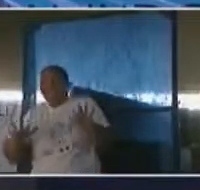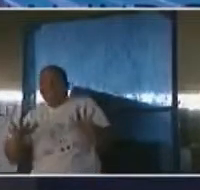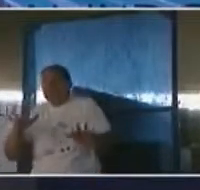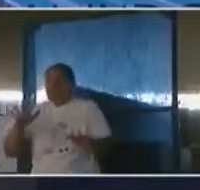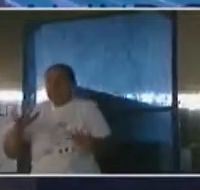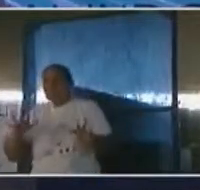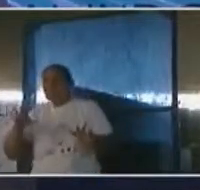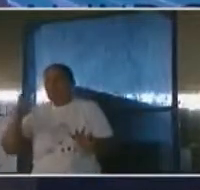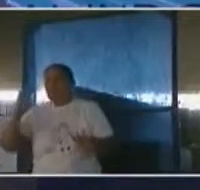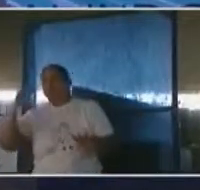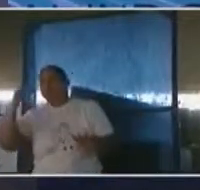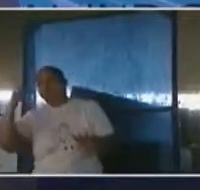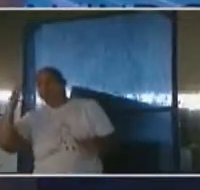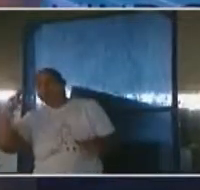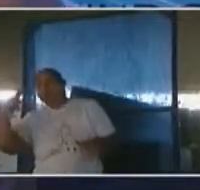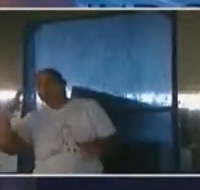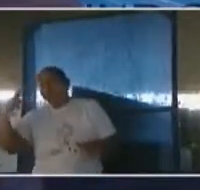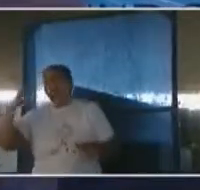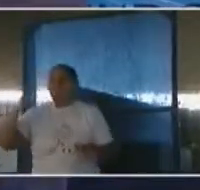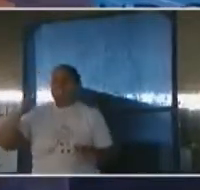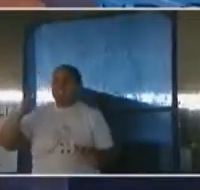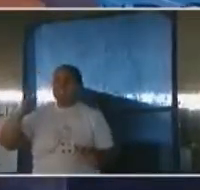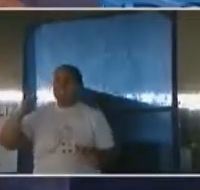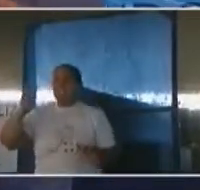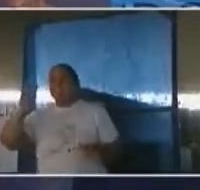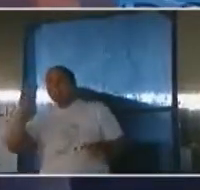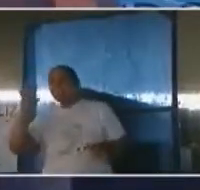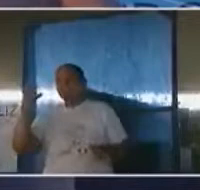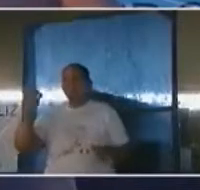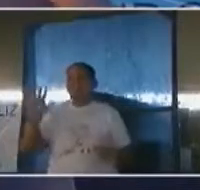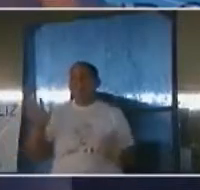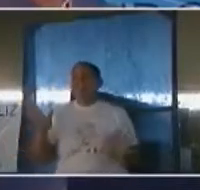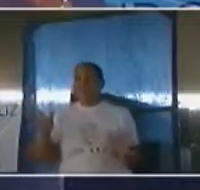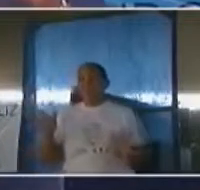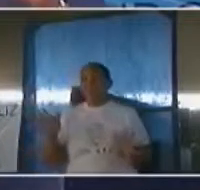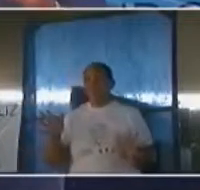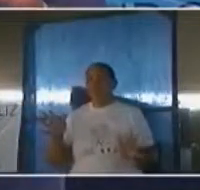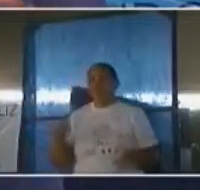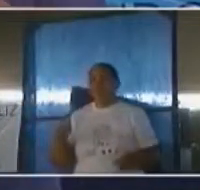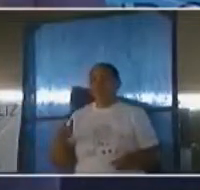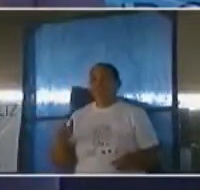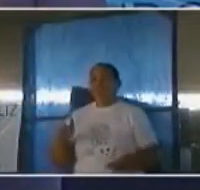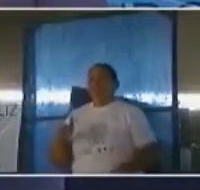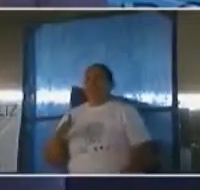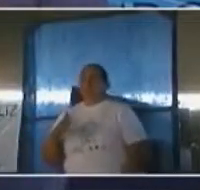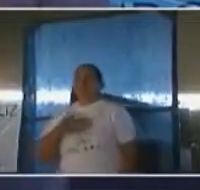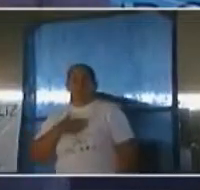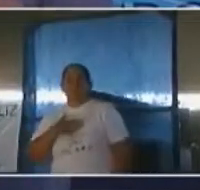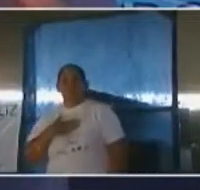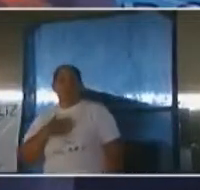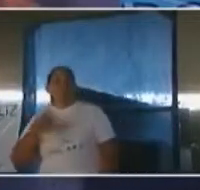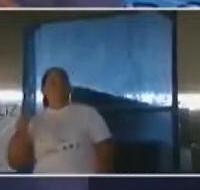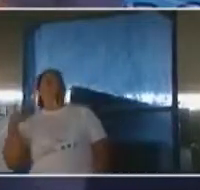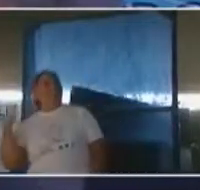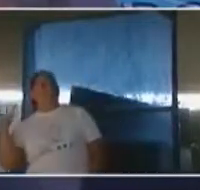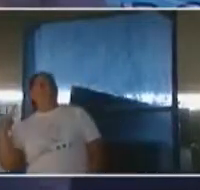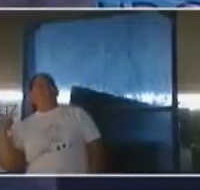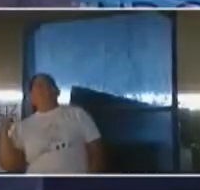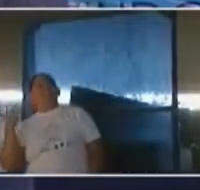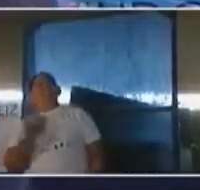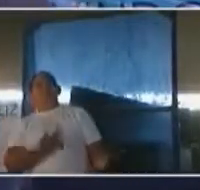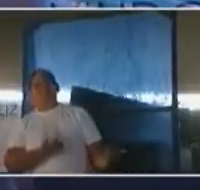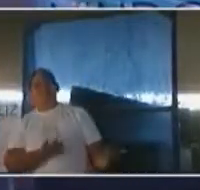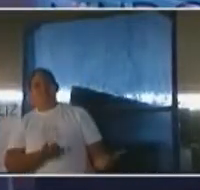idade, é que a gente adquire o direito de dizer: no meu tempo era assim. No meu tempo era